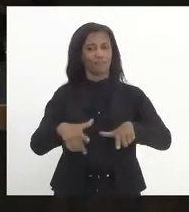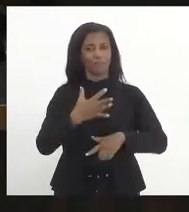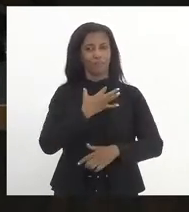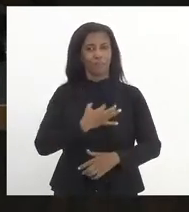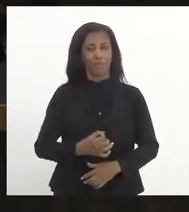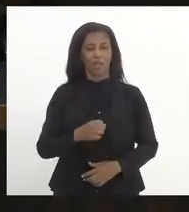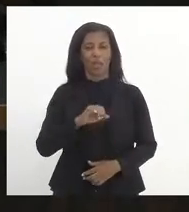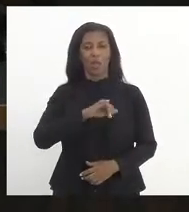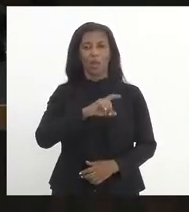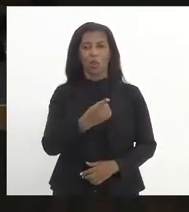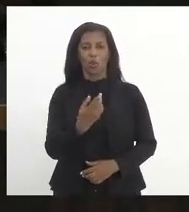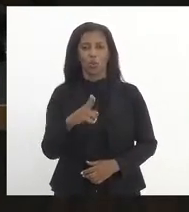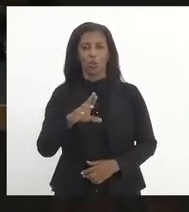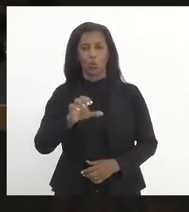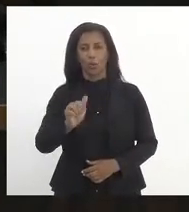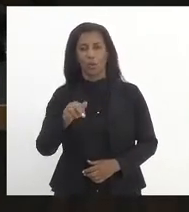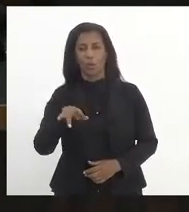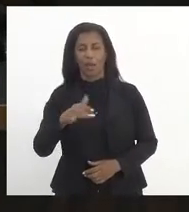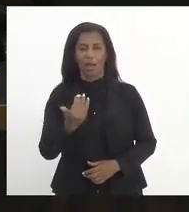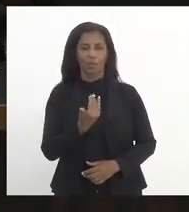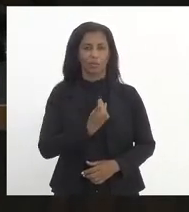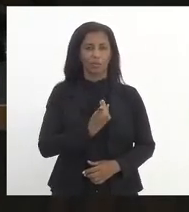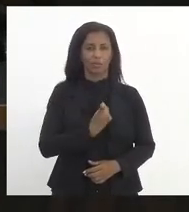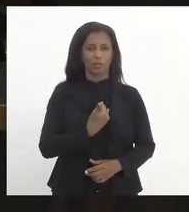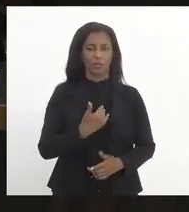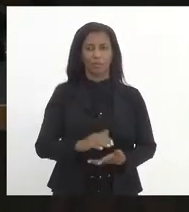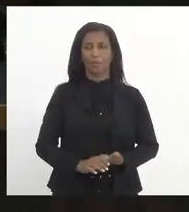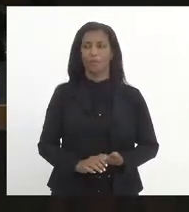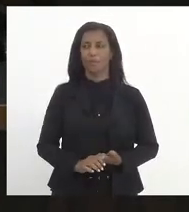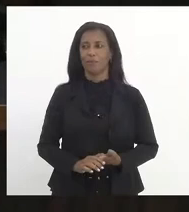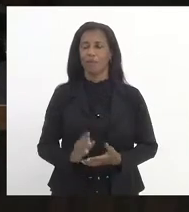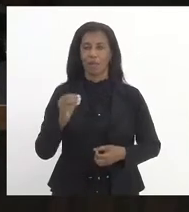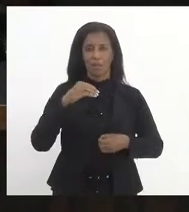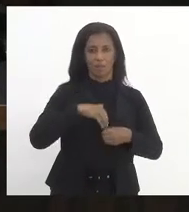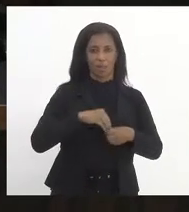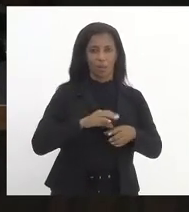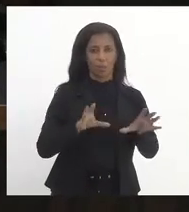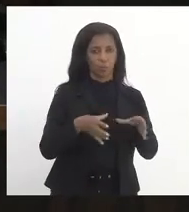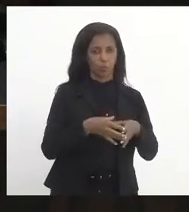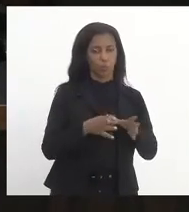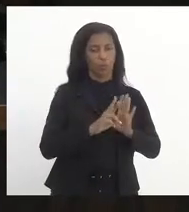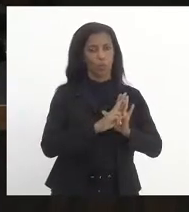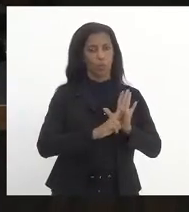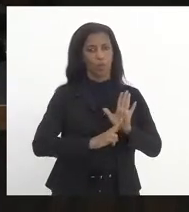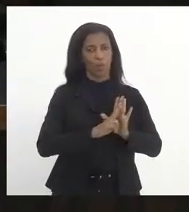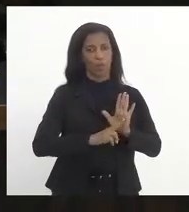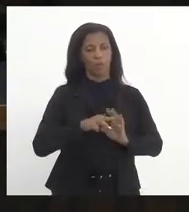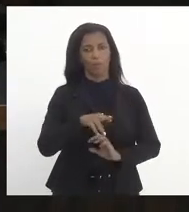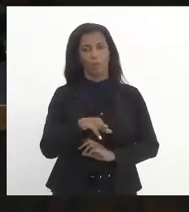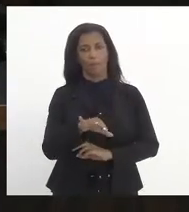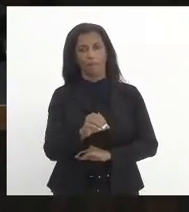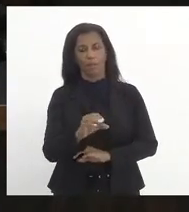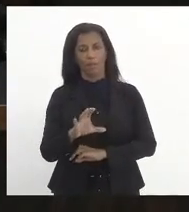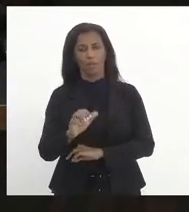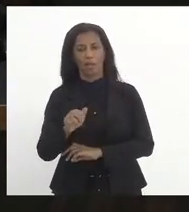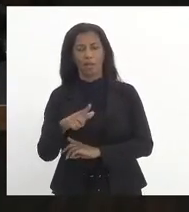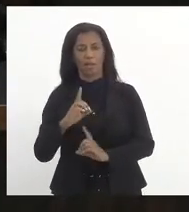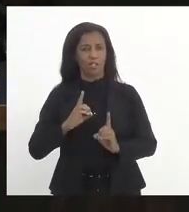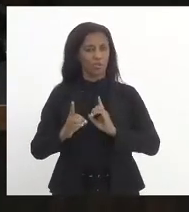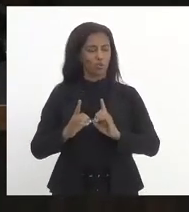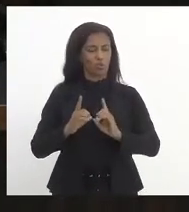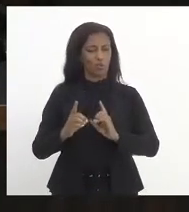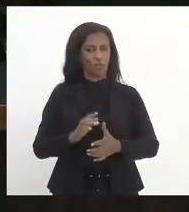Carlos Eugênio Monteiro de Barros. Parecer da Comissão de Normas Internas e Proposições Externas, favorável, relator deputado Márcio Canella. Em